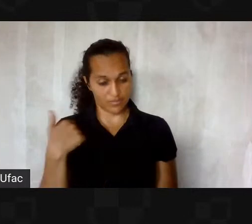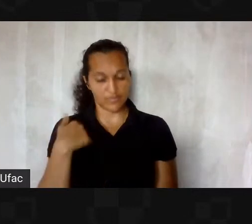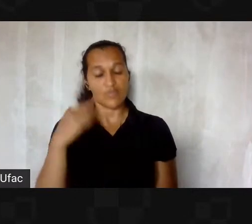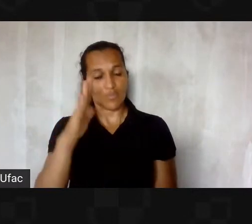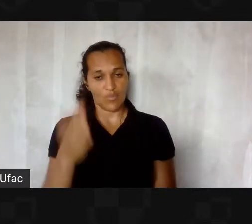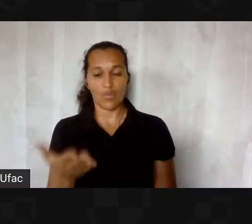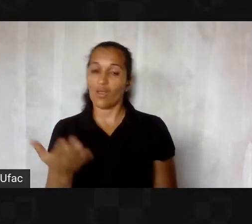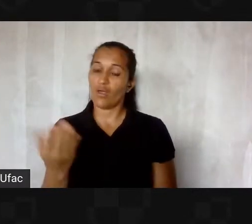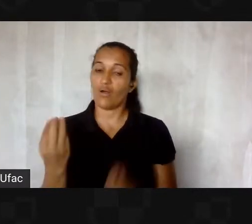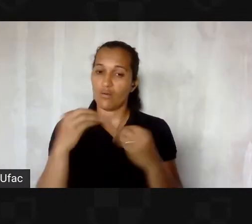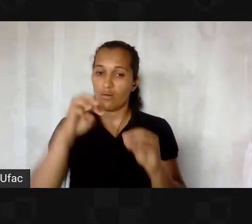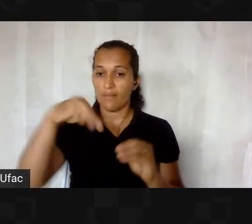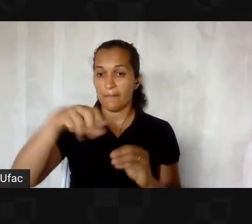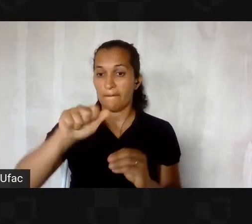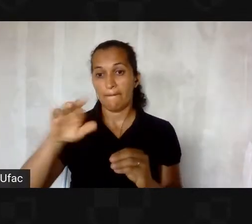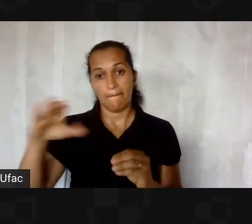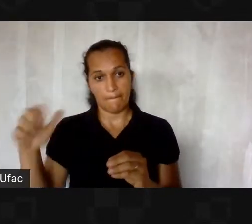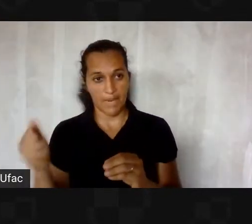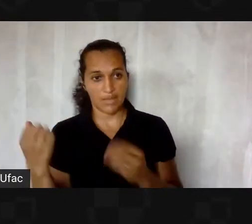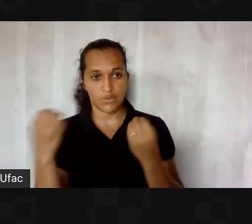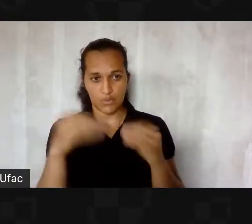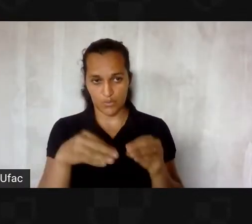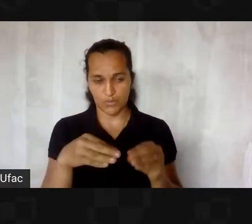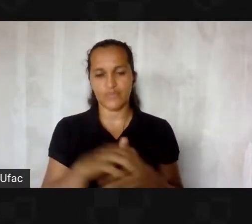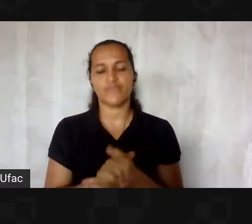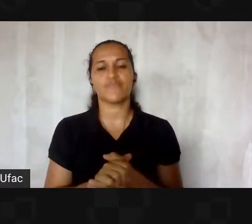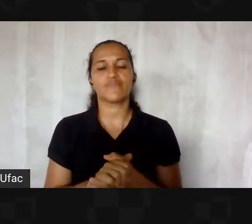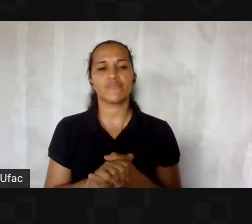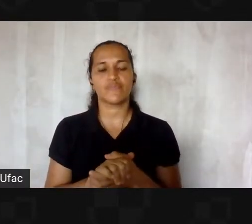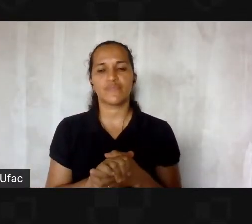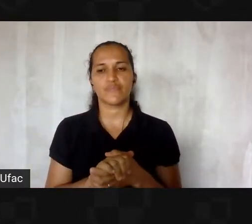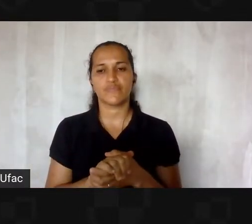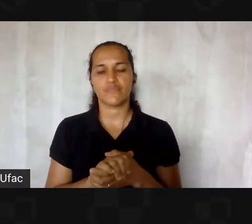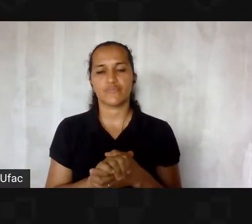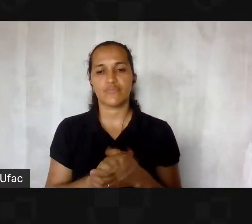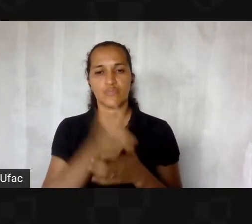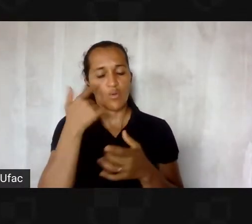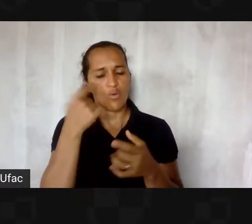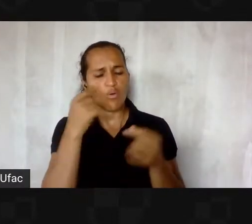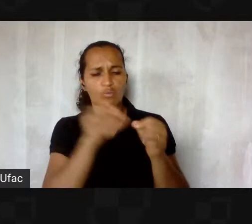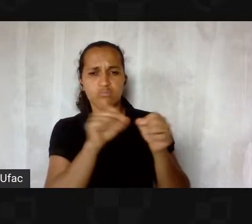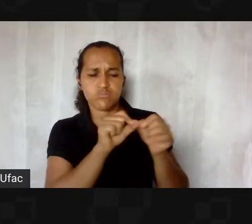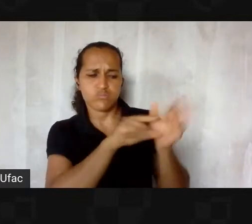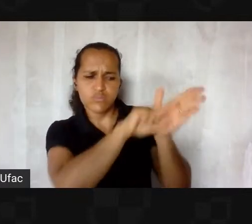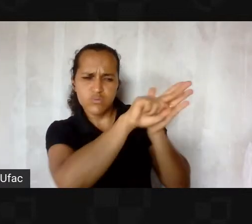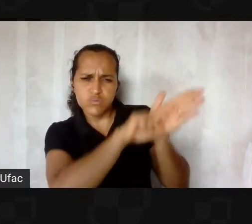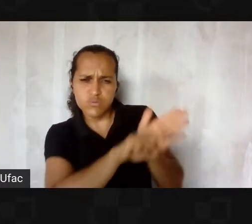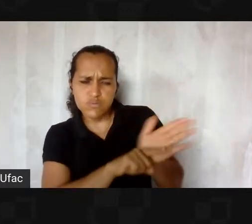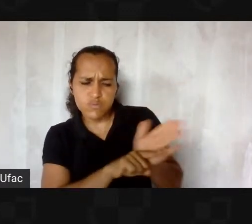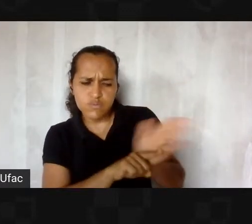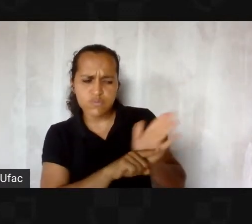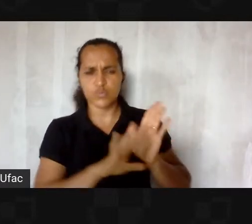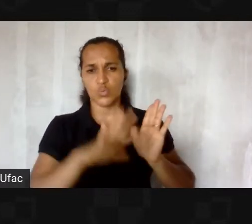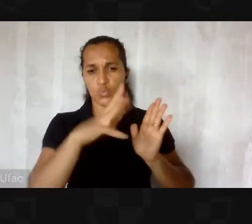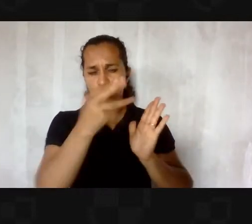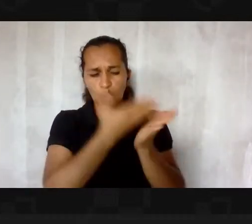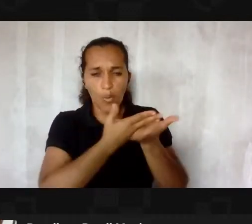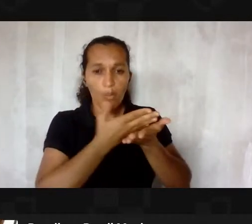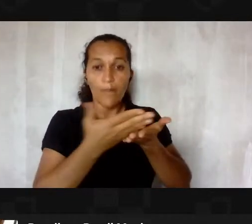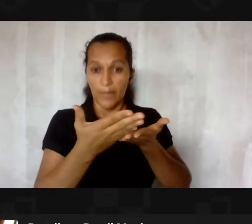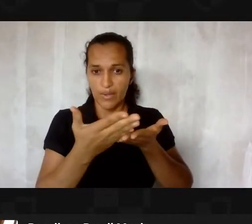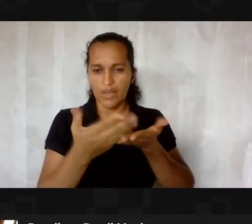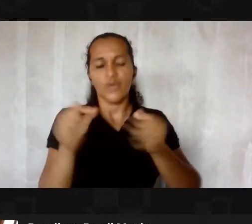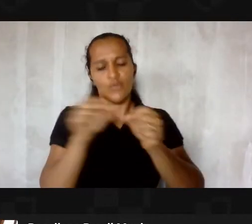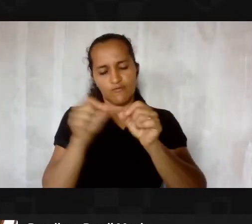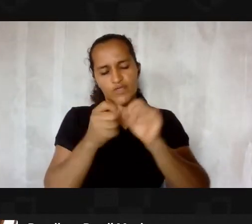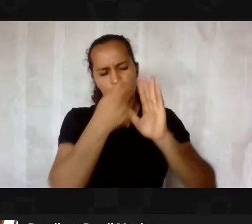fez uma... um levantamento desde o início e eu fiz um roteiro